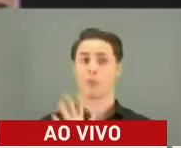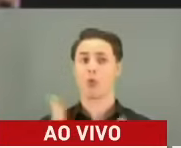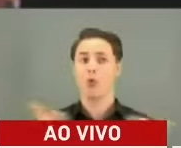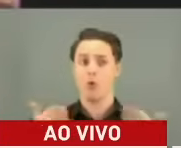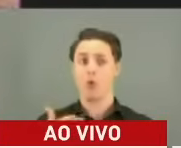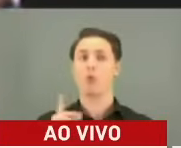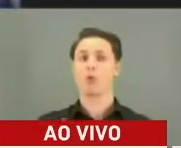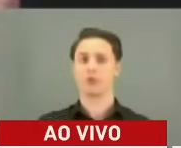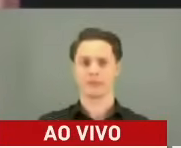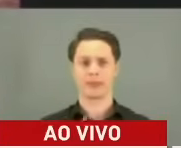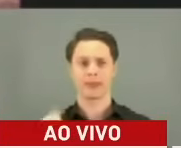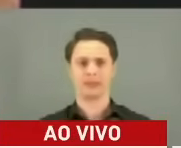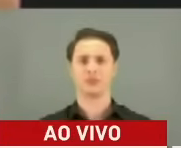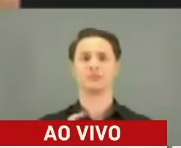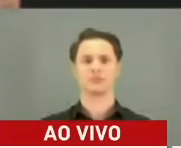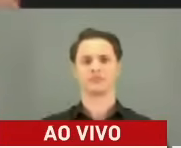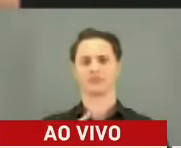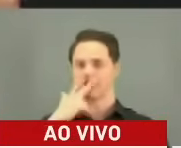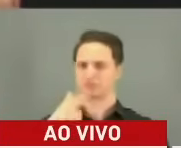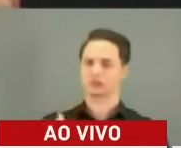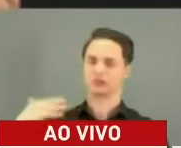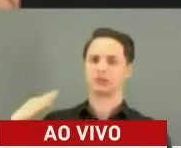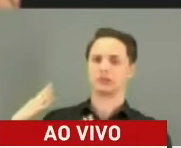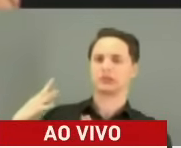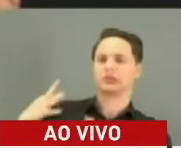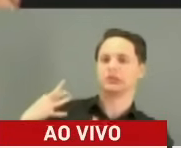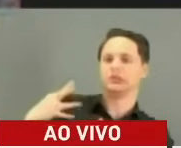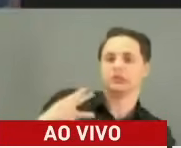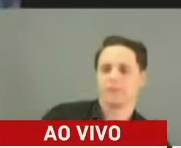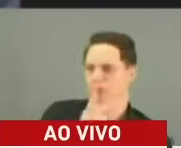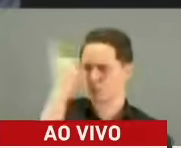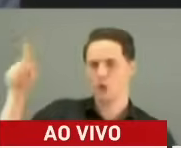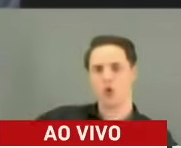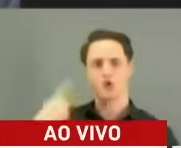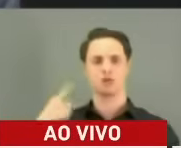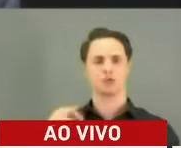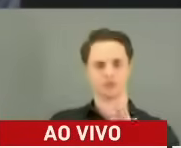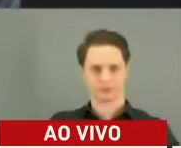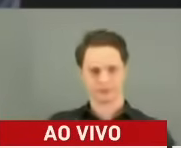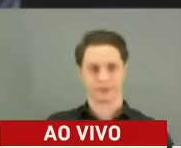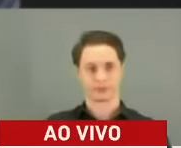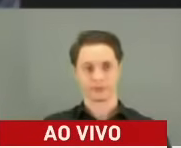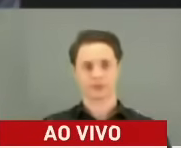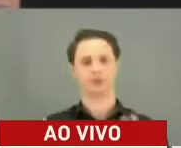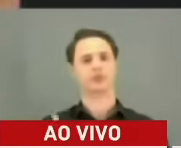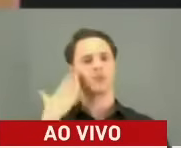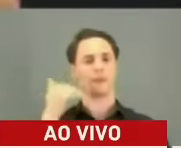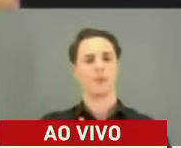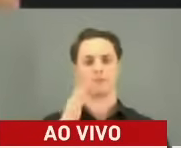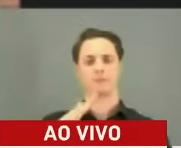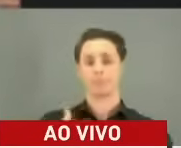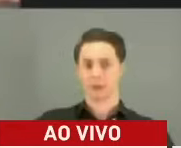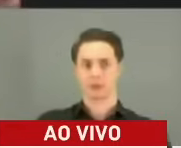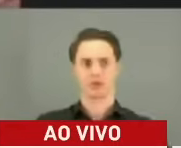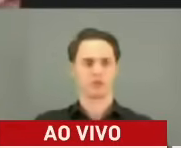de que a gente acaba colecionando injustiças. Mas eu também sei da minha missão aqui nesse lugar e sei que não é